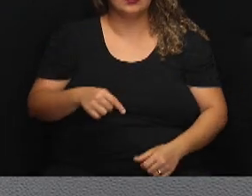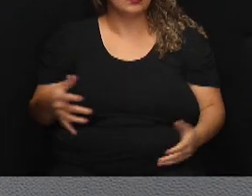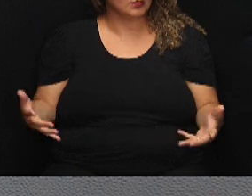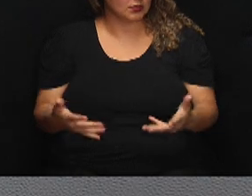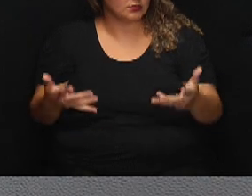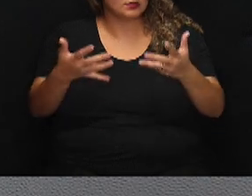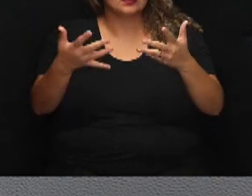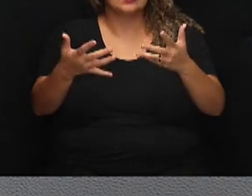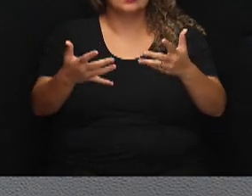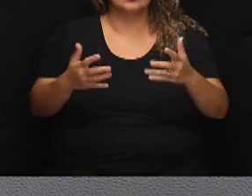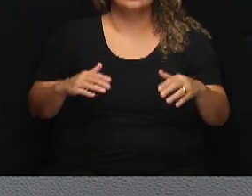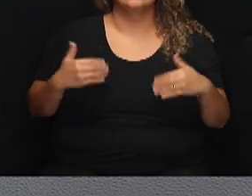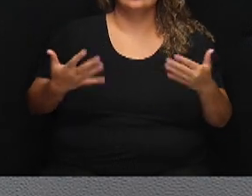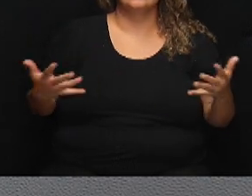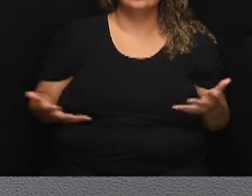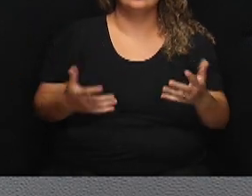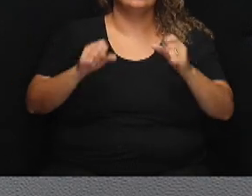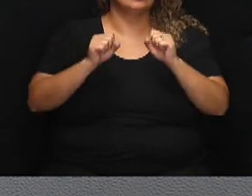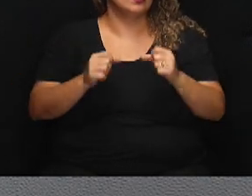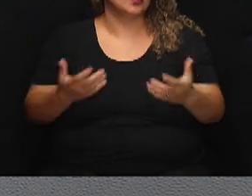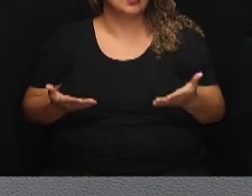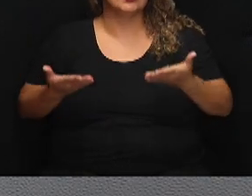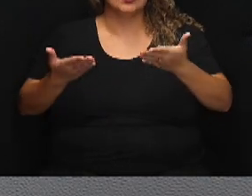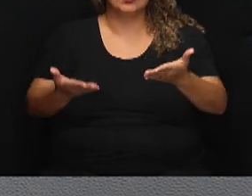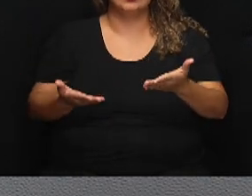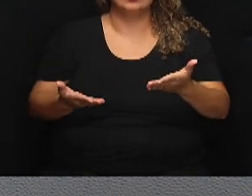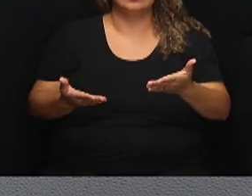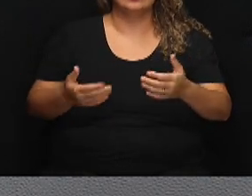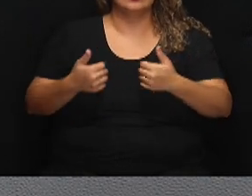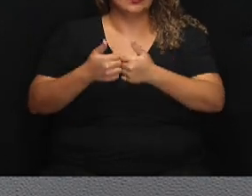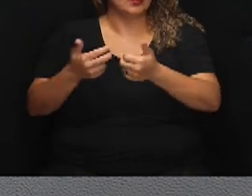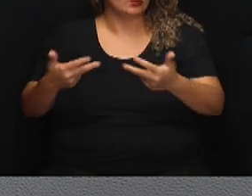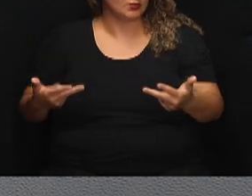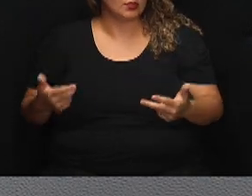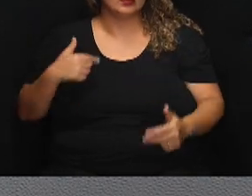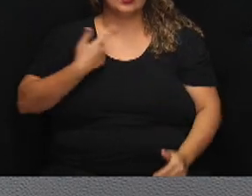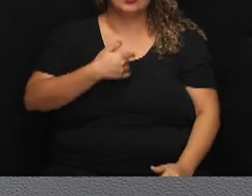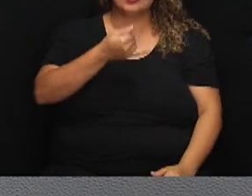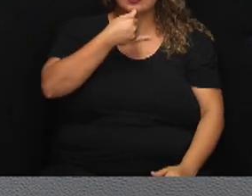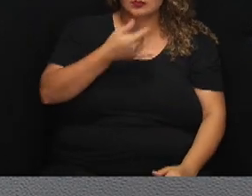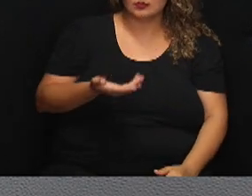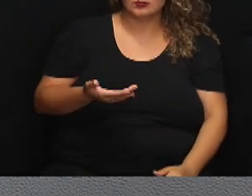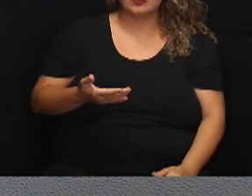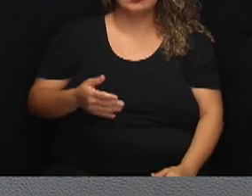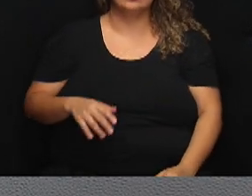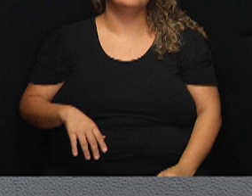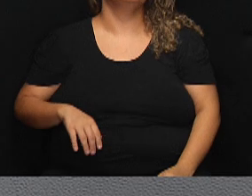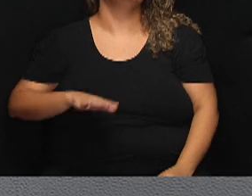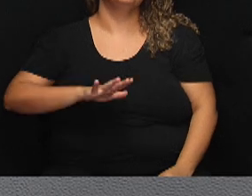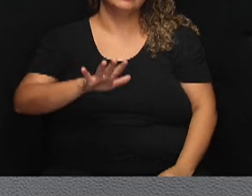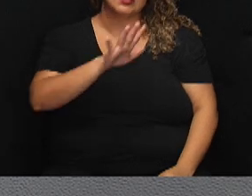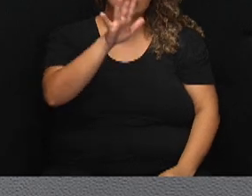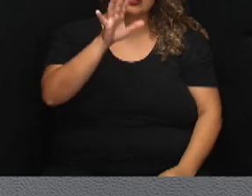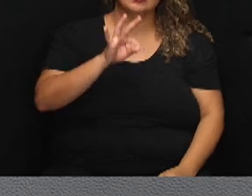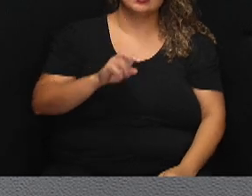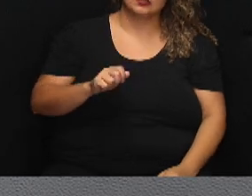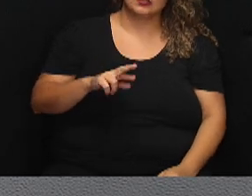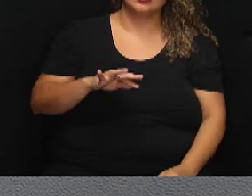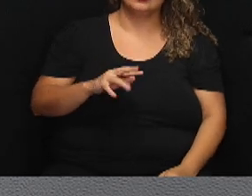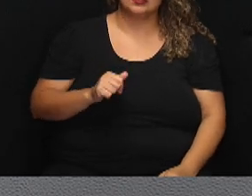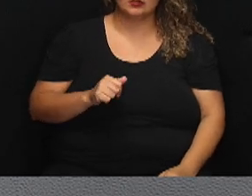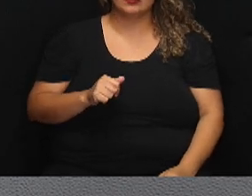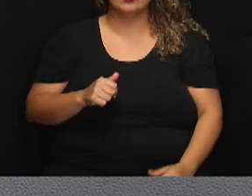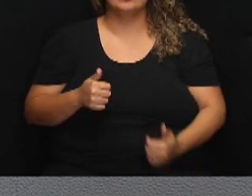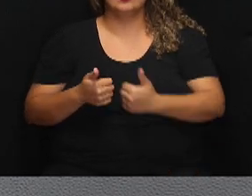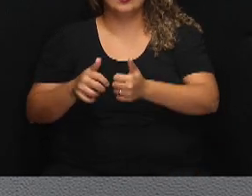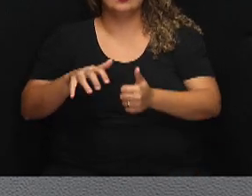incentivado. E qual é o incentivo que a gente pode trazer? Do transporte. A gente tem, infelizmente, uma das passagens mais caras do Brasil. A passagem para